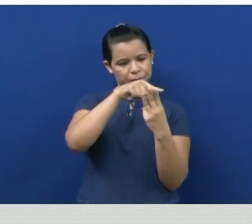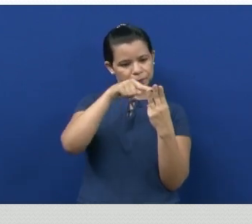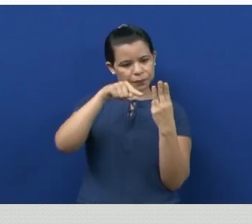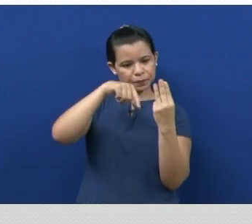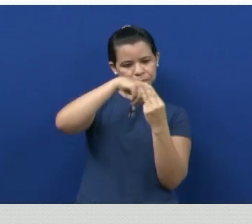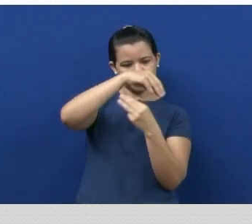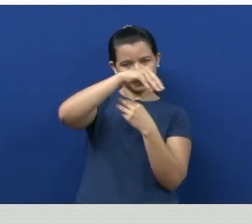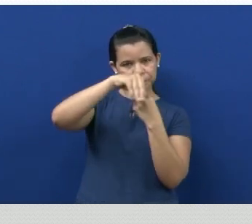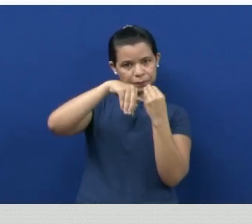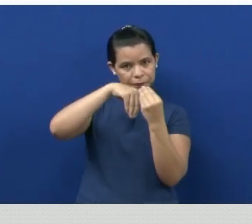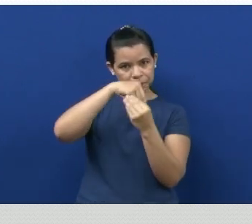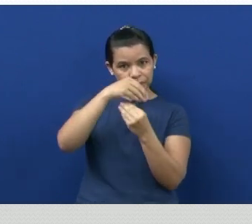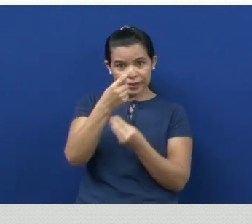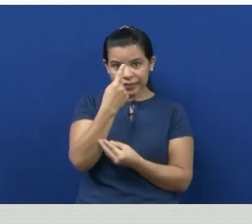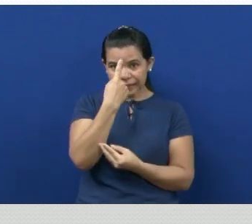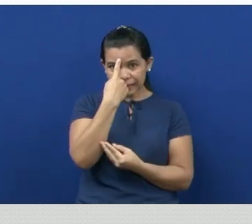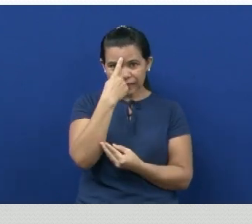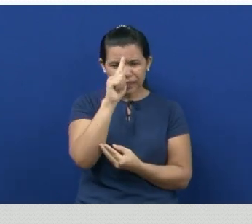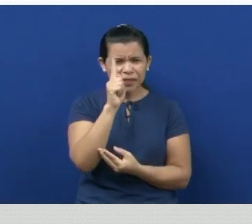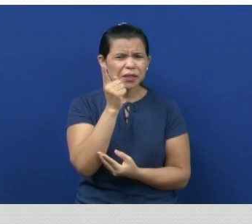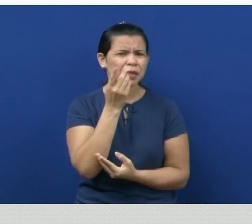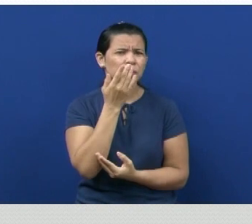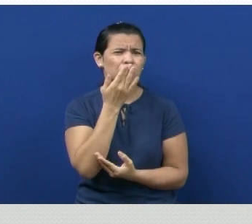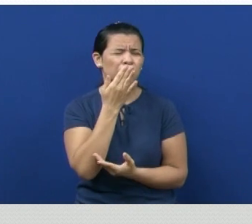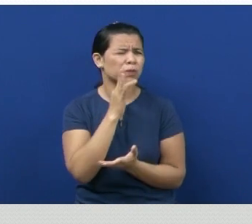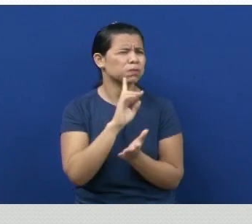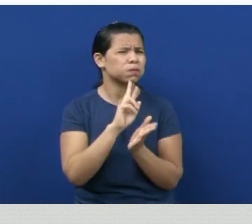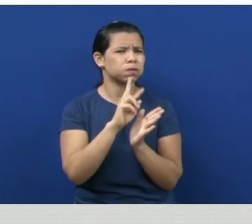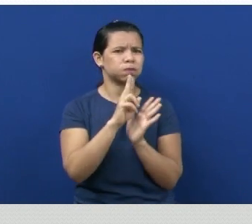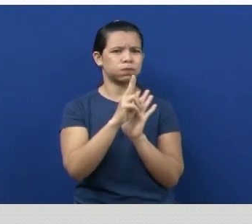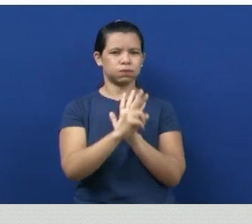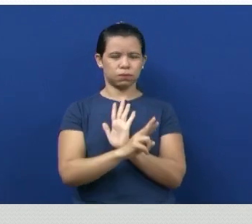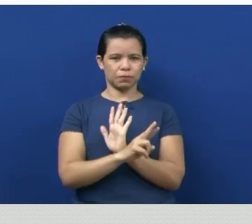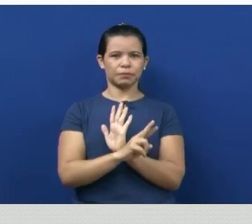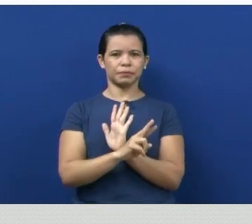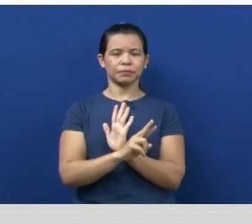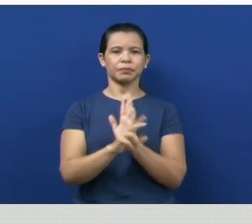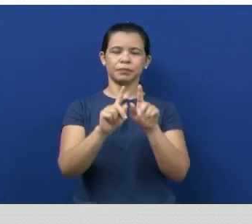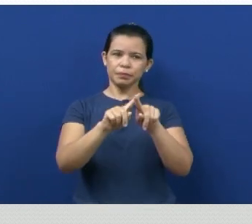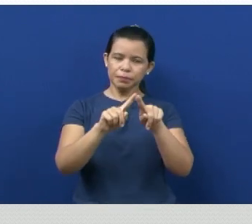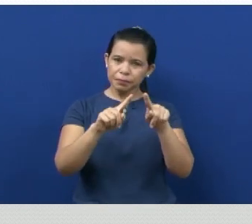nós podemos criar uma infinidade de outras cores. Mas as